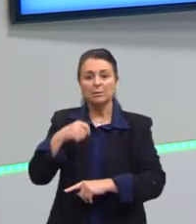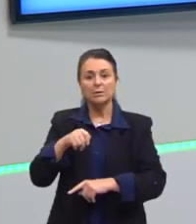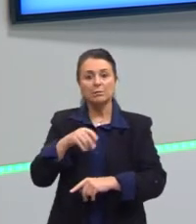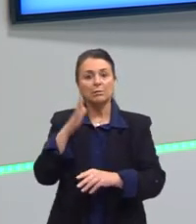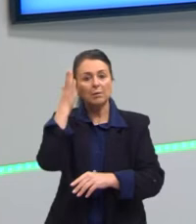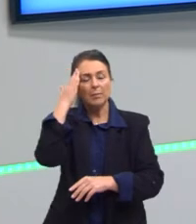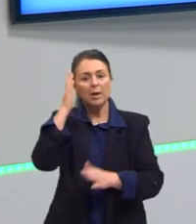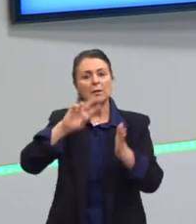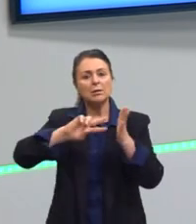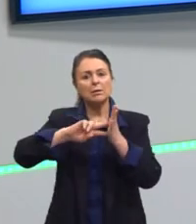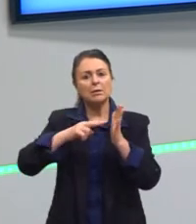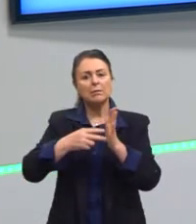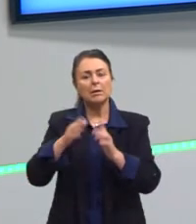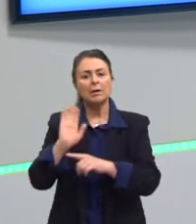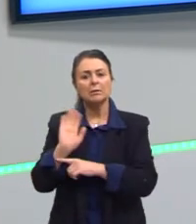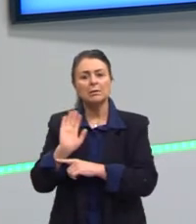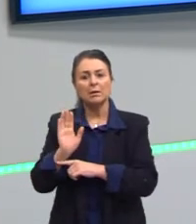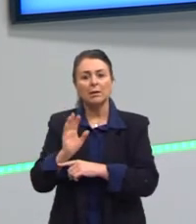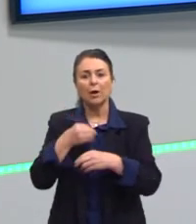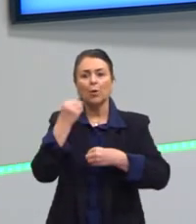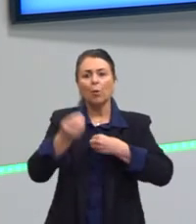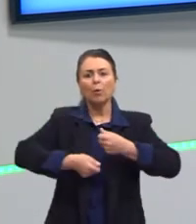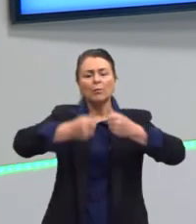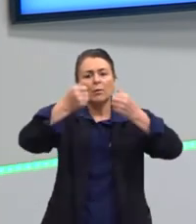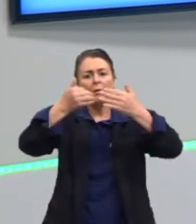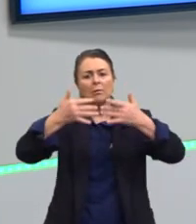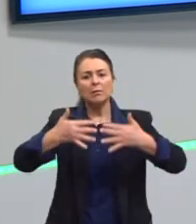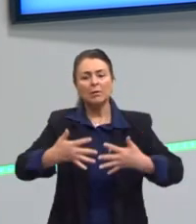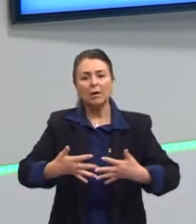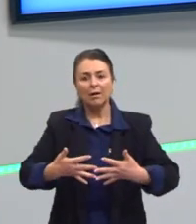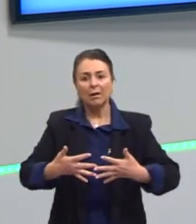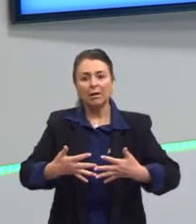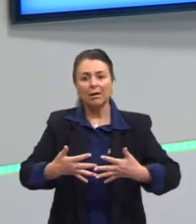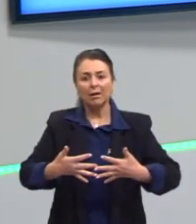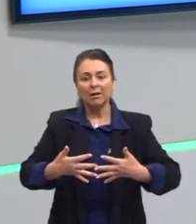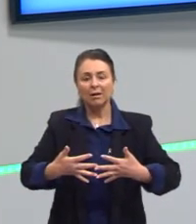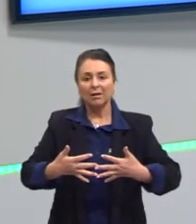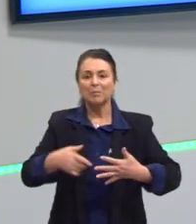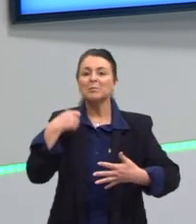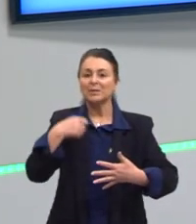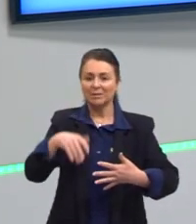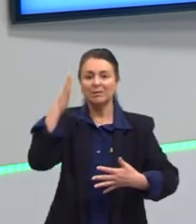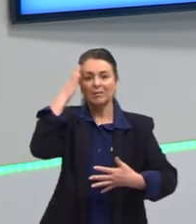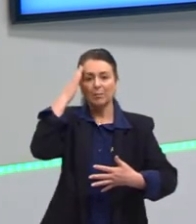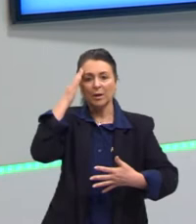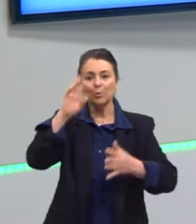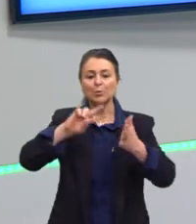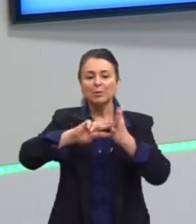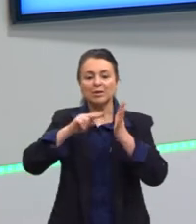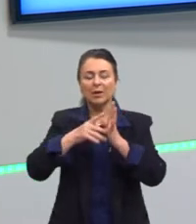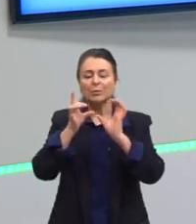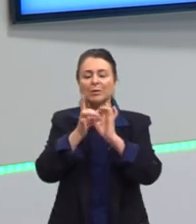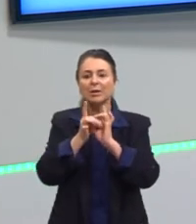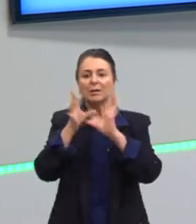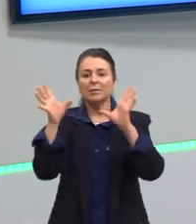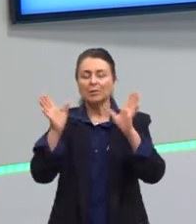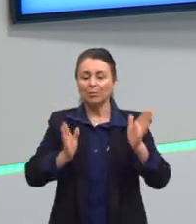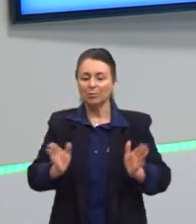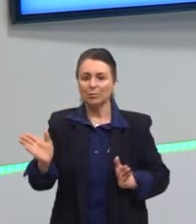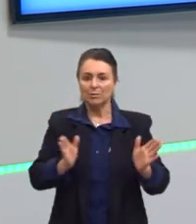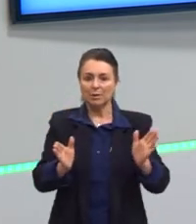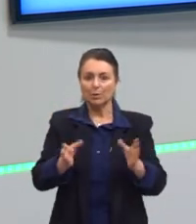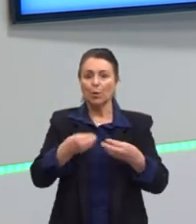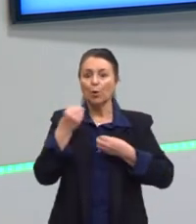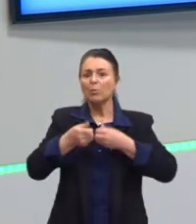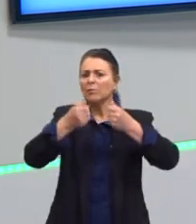como é que eu vou falar da democratização dele Eu também preciso saber o que que é democratização né então como é que eu vou falar de uma coisa que eu nem